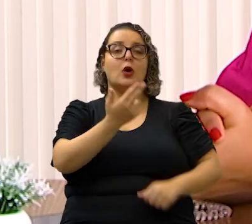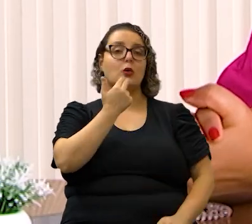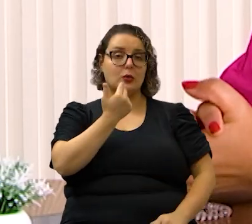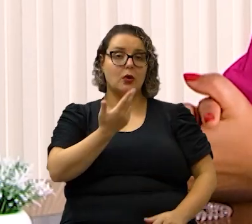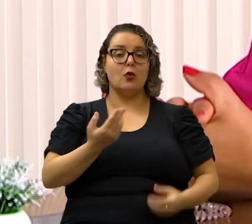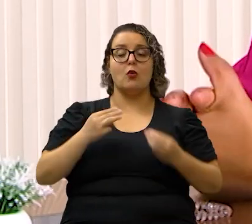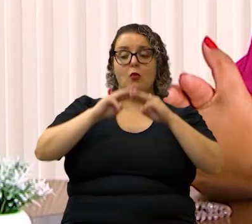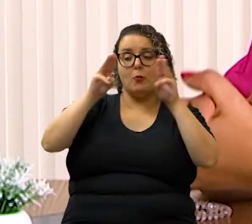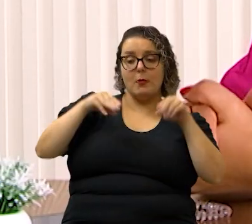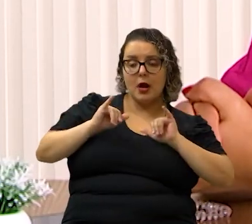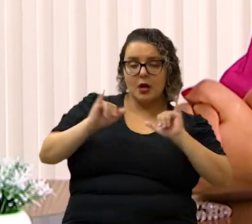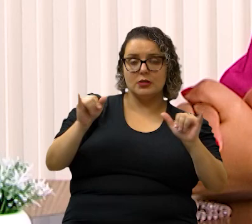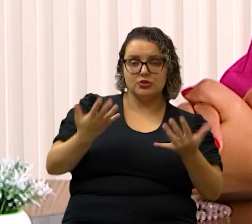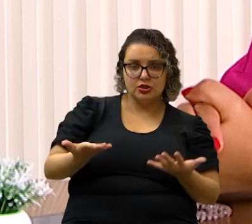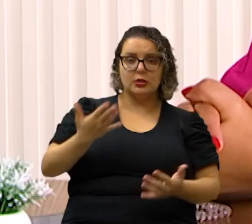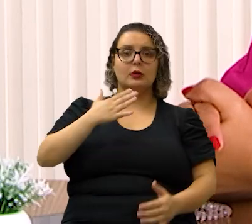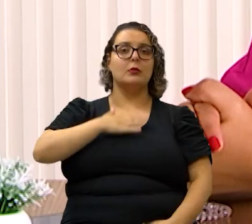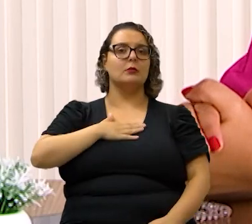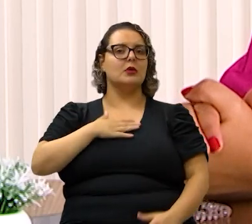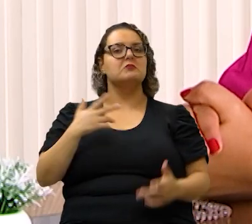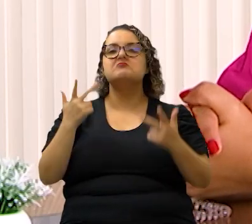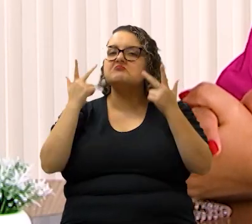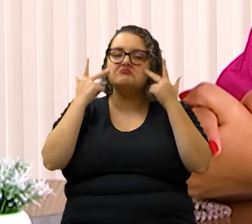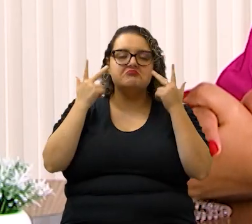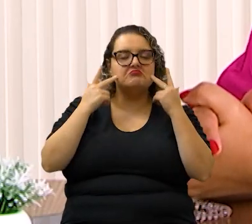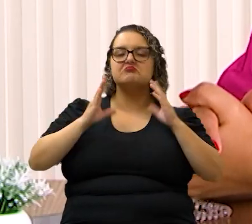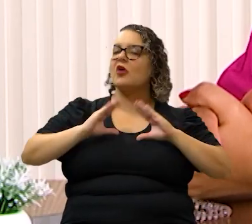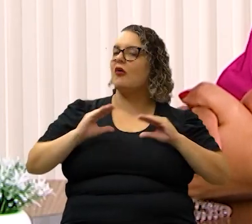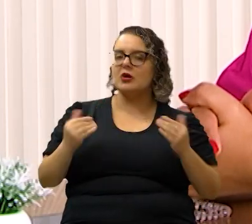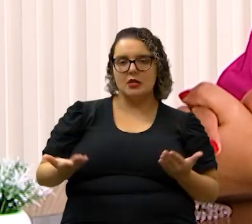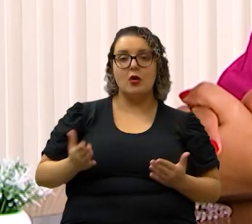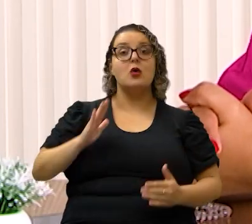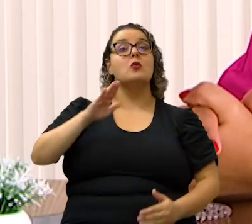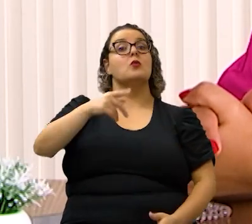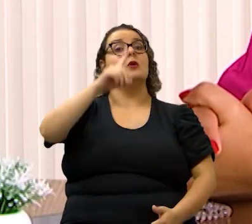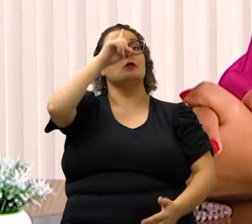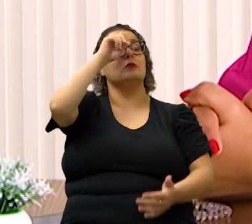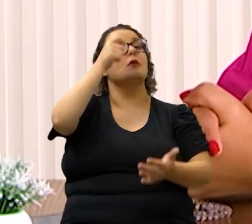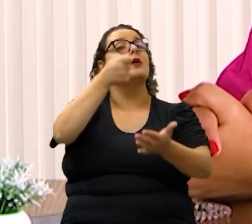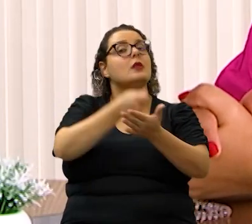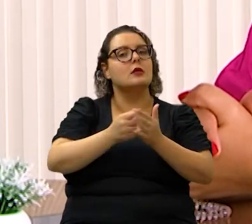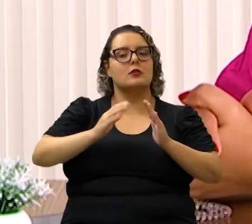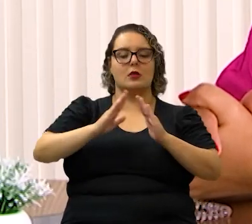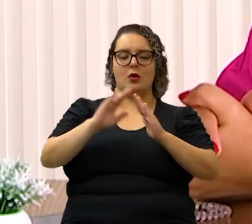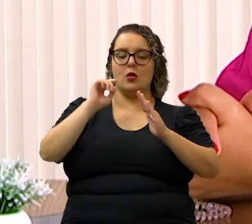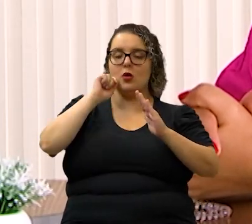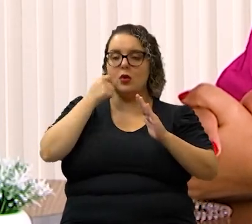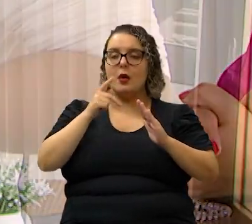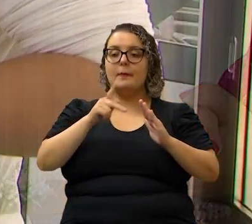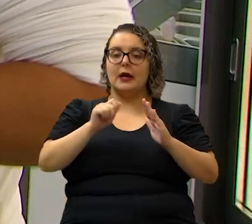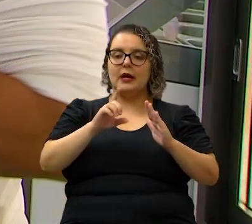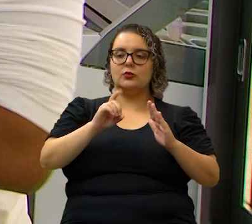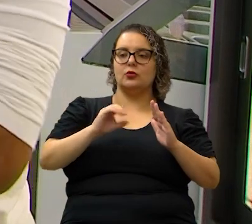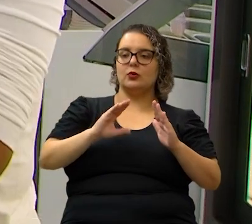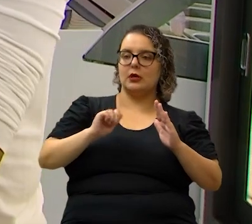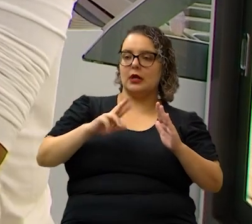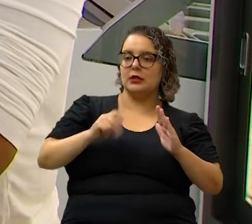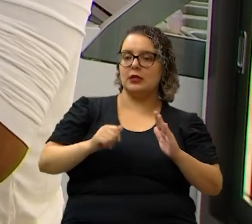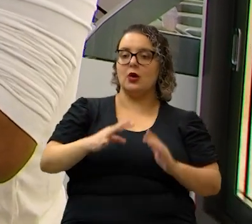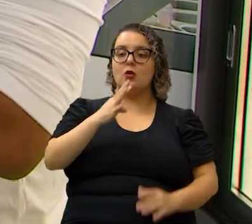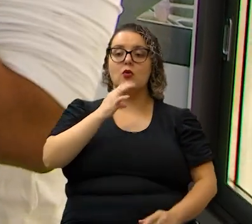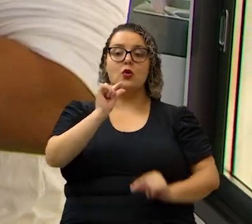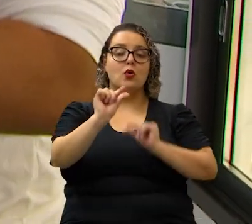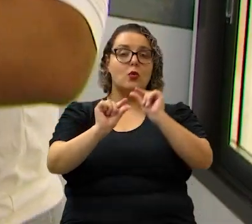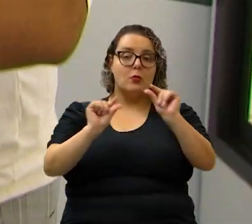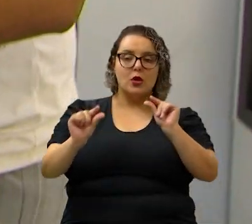na nutrição com marketing. Então, para mim isso foi muito tranquilo. Quando eu realmente decidi ter a padocaria, eu conheci um pouco de